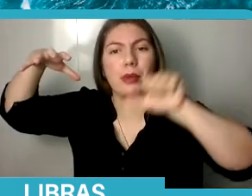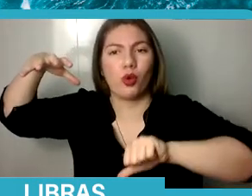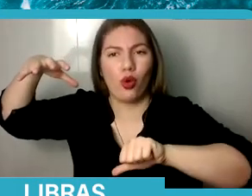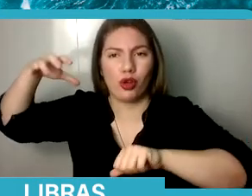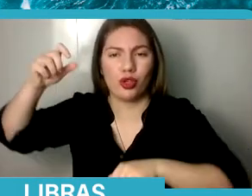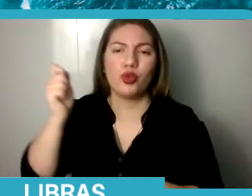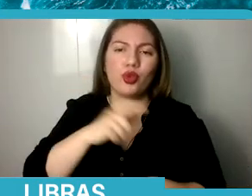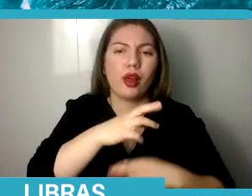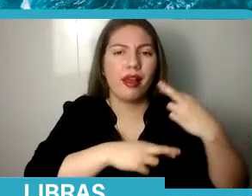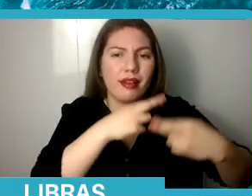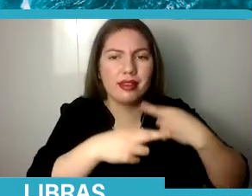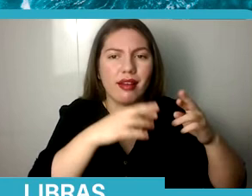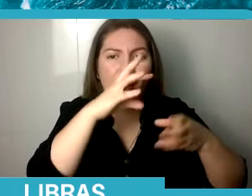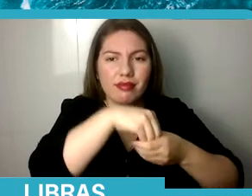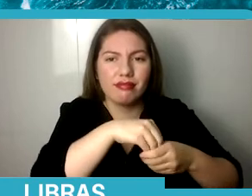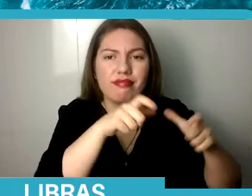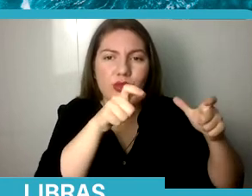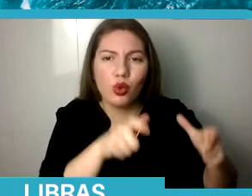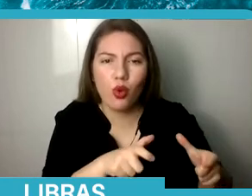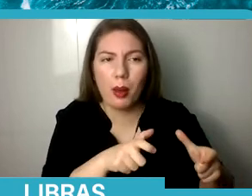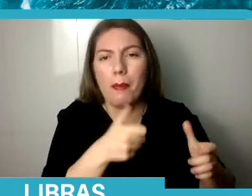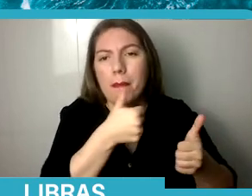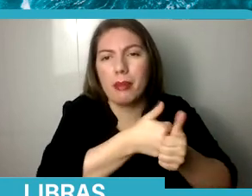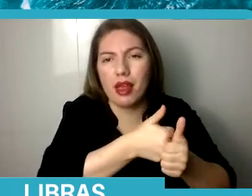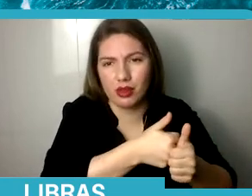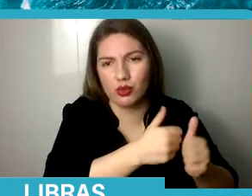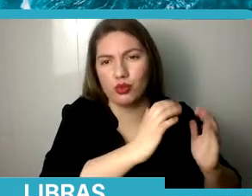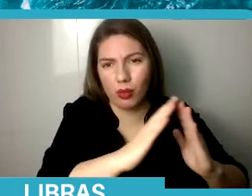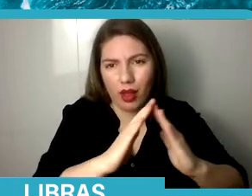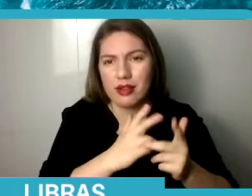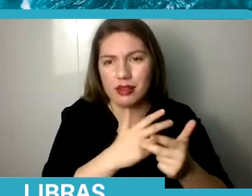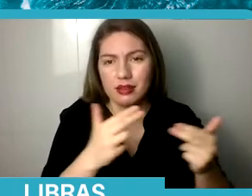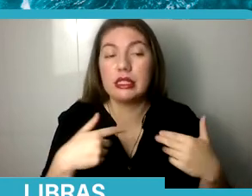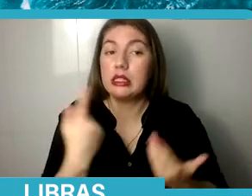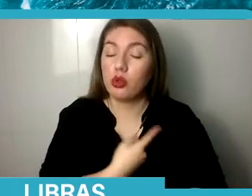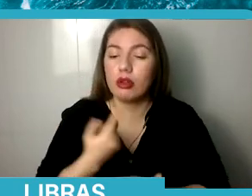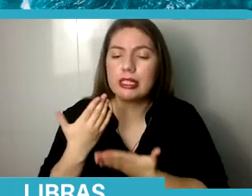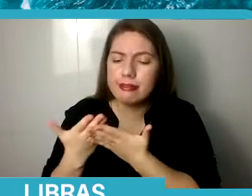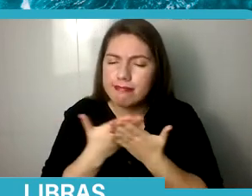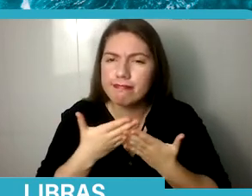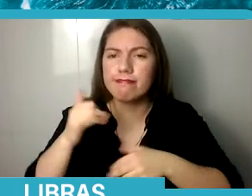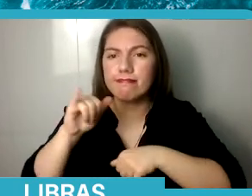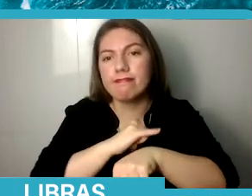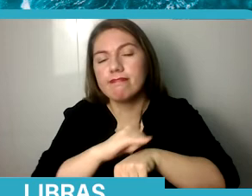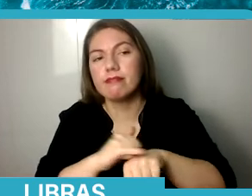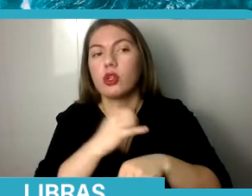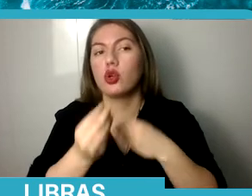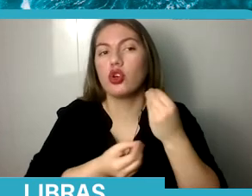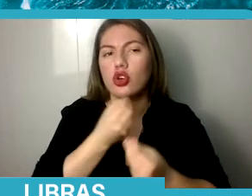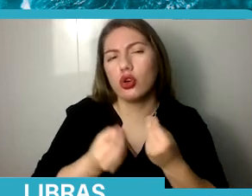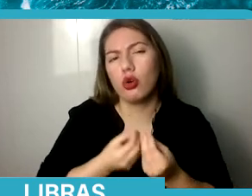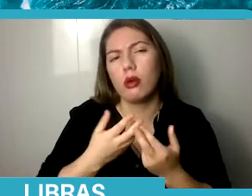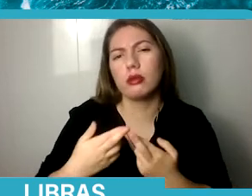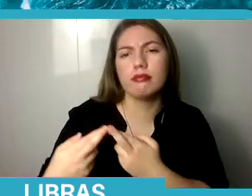para a gente vê em cada vez mais estudando essa responsabilidade que a gente tem com as embalagens